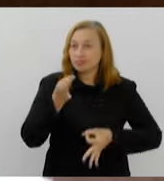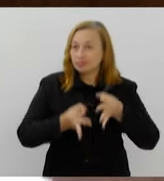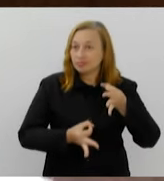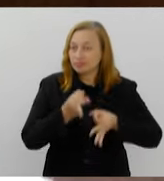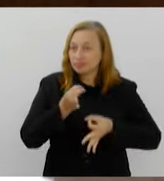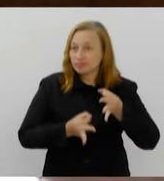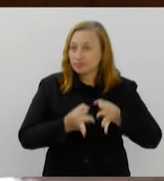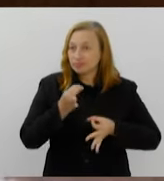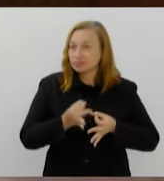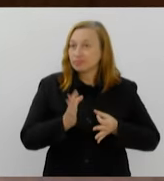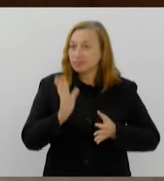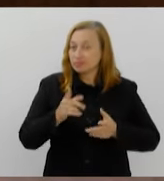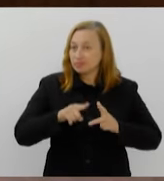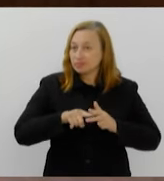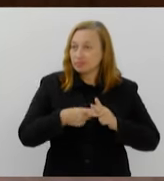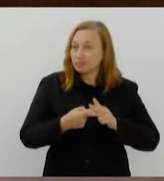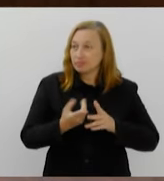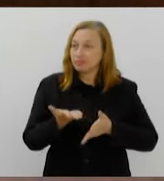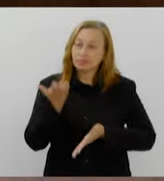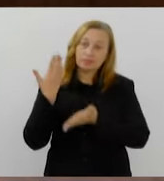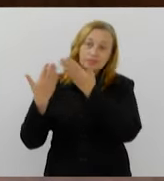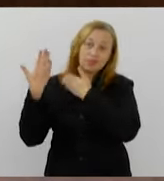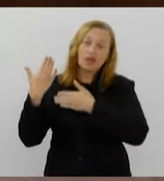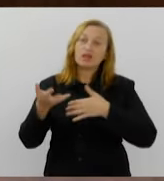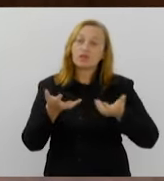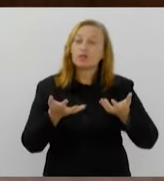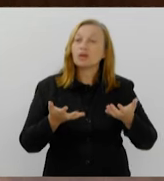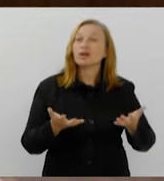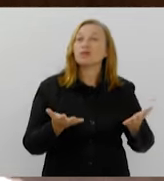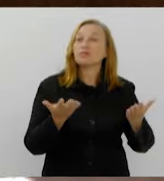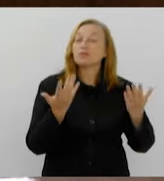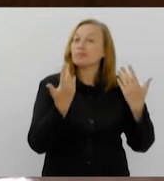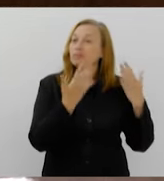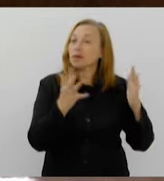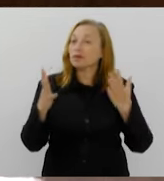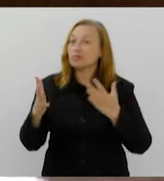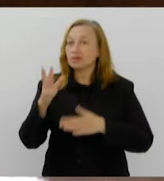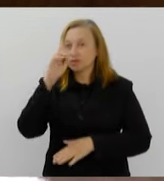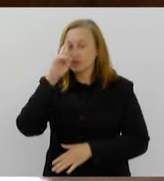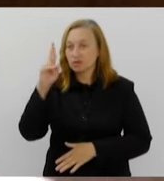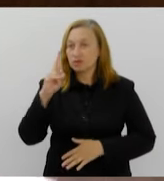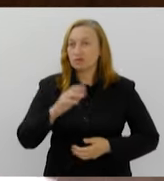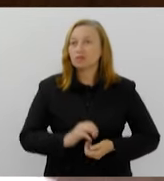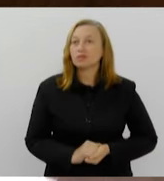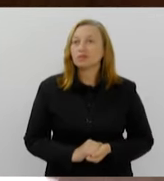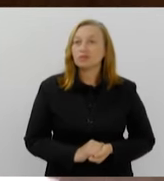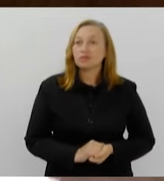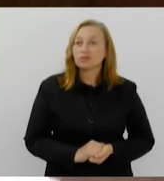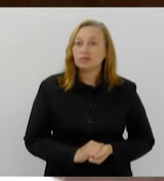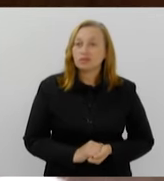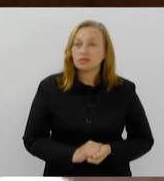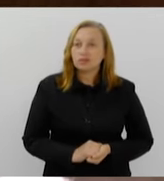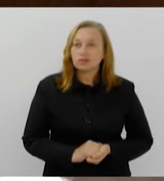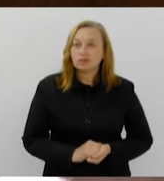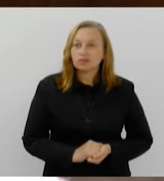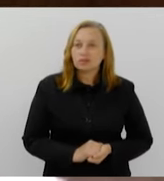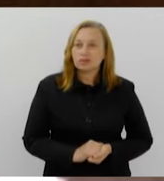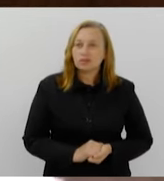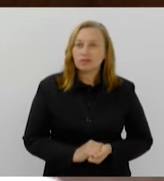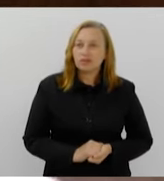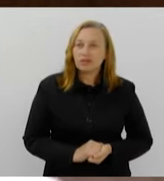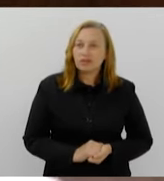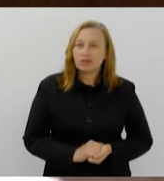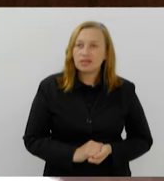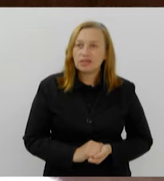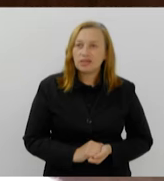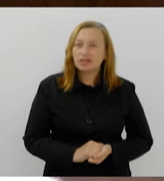ter sido reparado lá de trás então quero parabenizar vossa excelência Rodrigo amorinho Deputado que inclusive é autor desse projeto e pedir